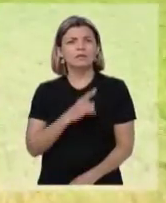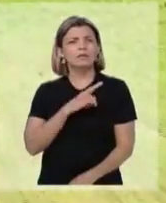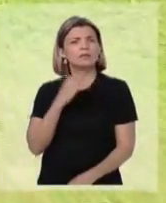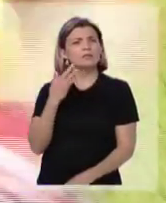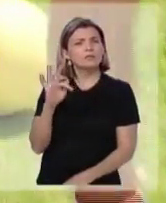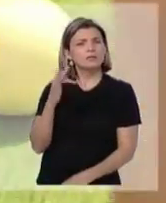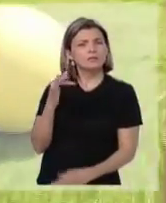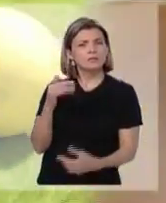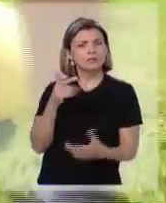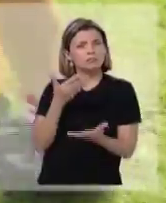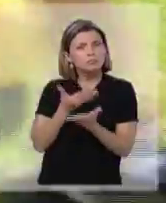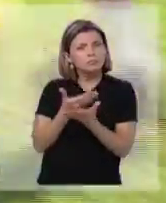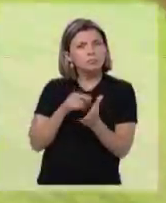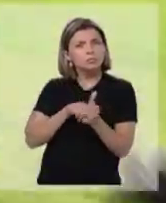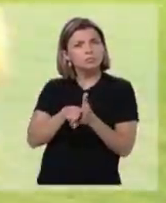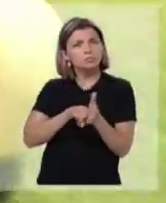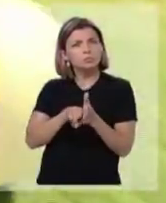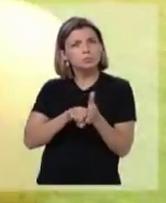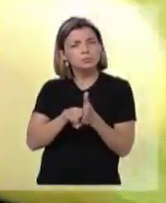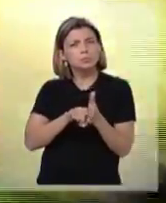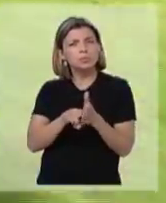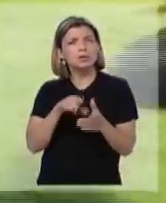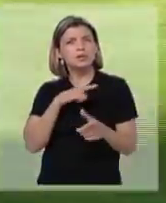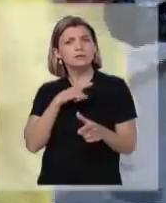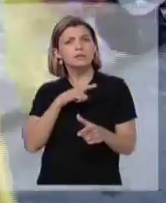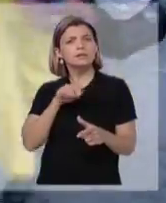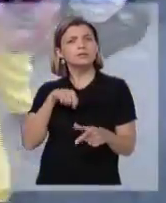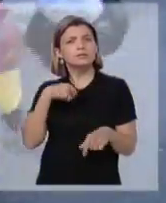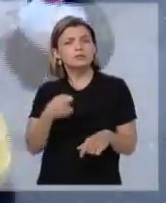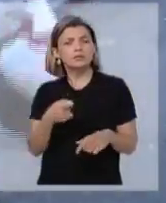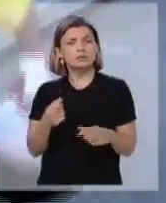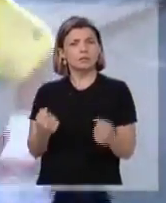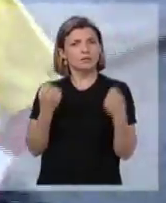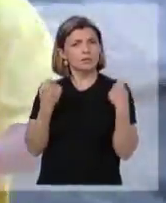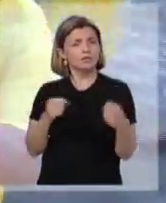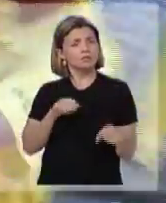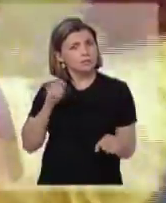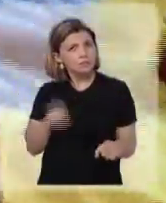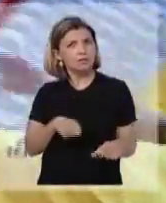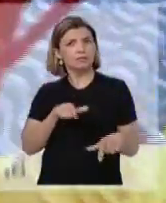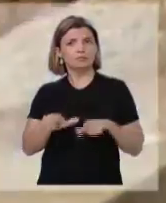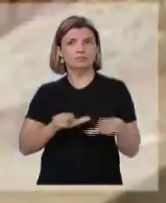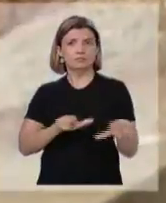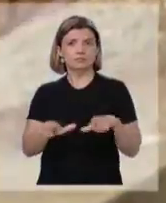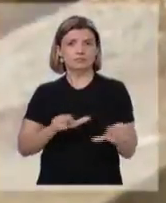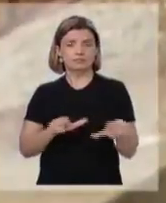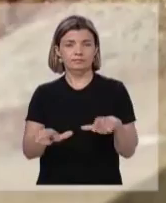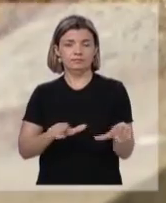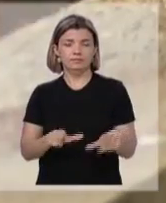Em física, a gente aprende que energia é a capacidade de realizar trabalho.